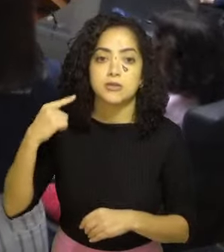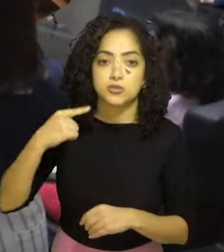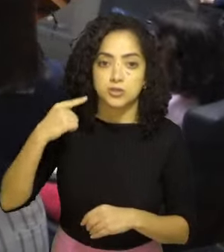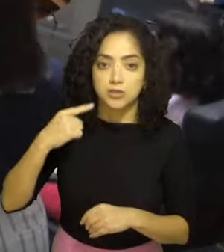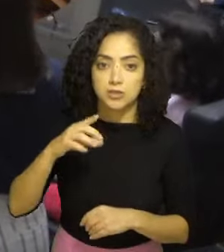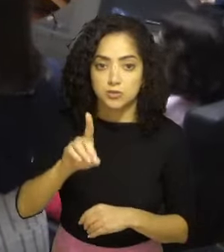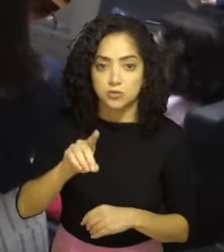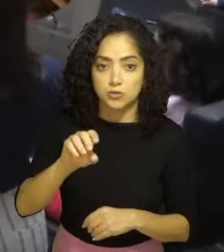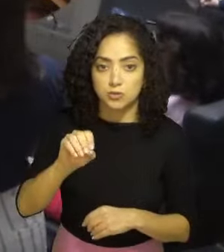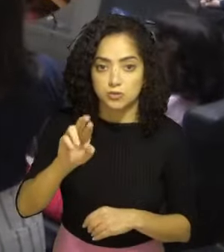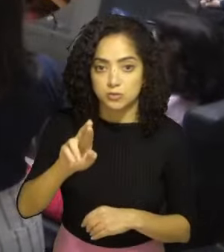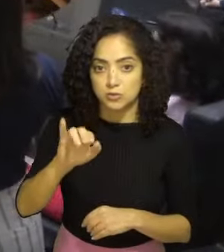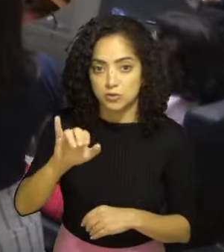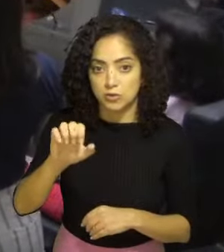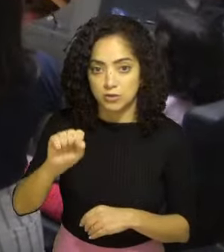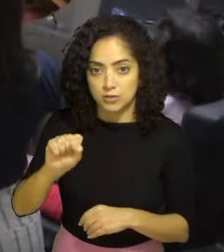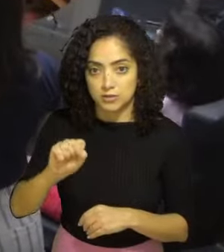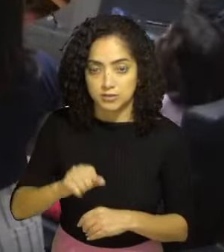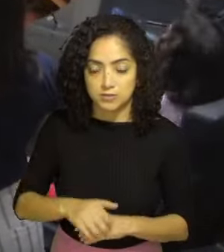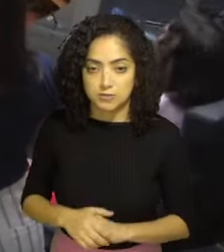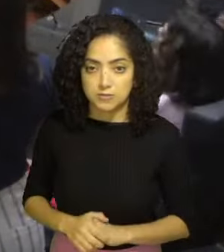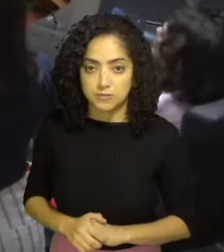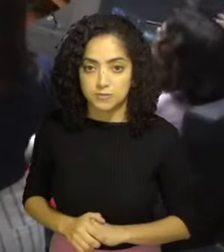Doris Guilardi.